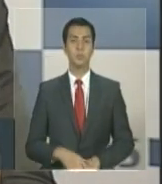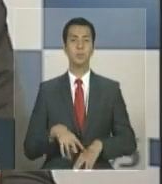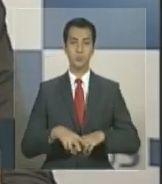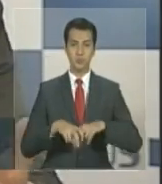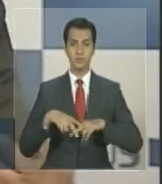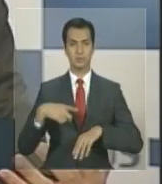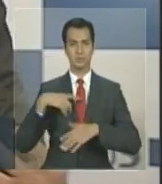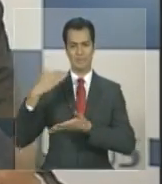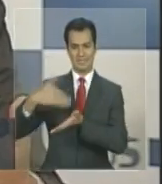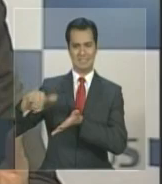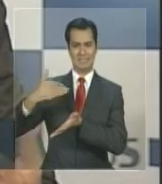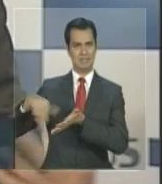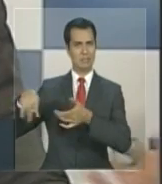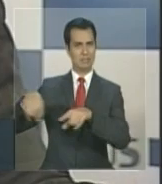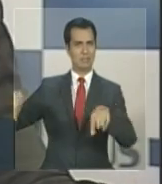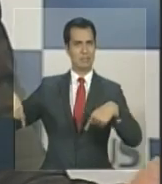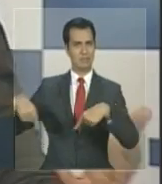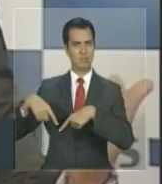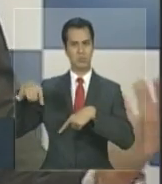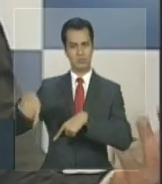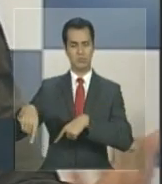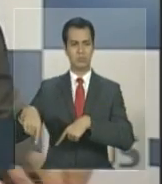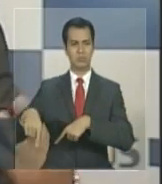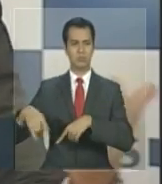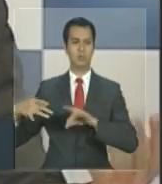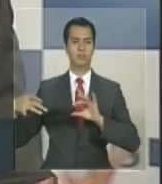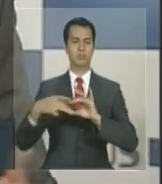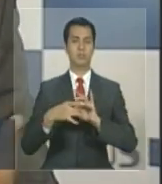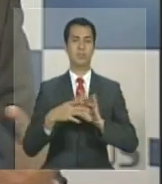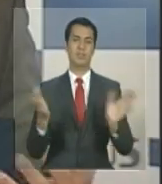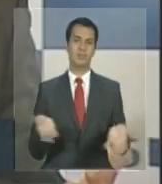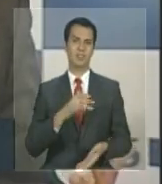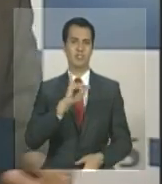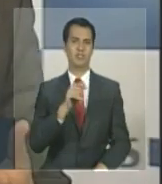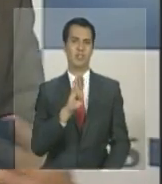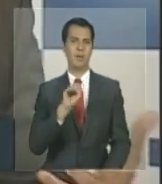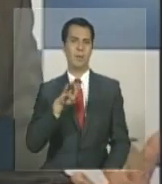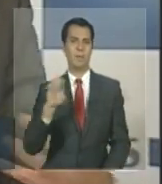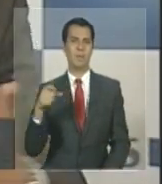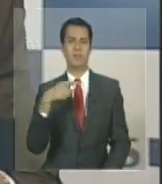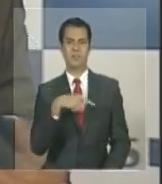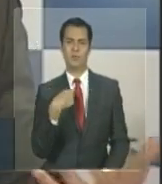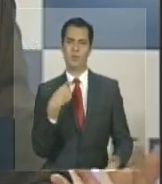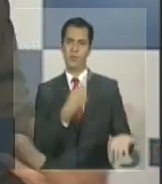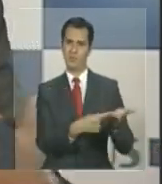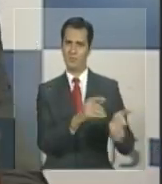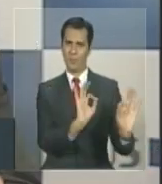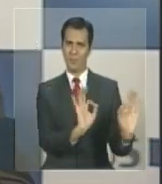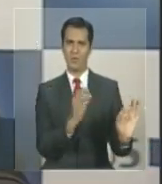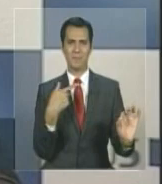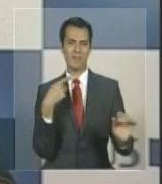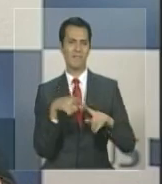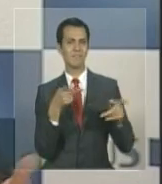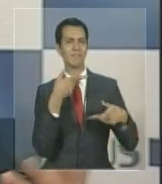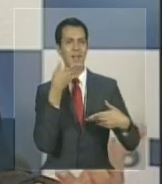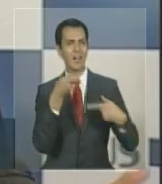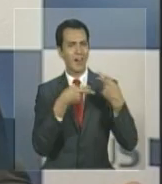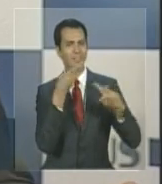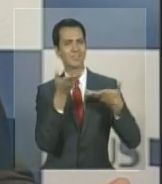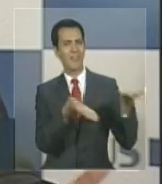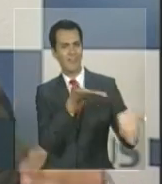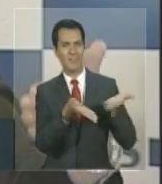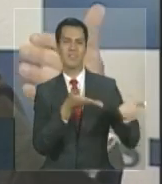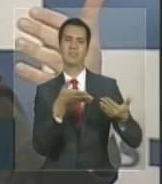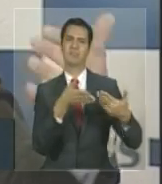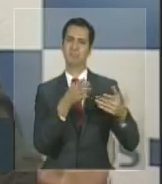secretaria que combina as duas, nem tinha combinado de falar isso com o Jarbas, ele está meio envergonhado aqui, porque eu estou elogiando, mas de ter na mesma secretaria,